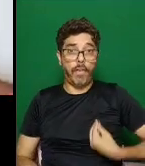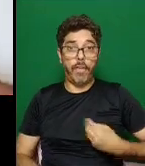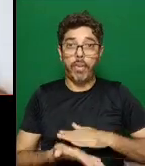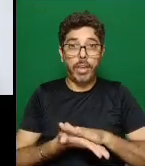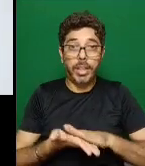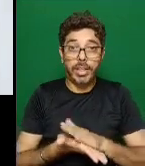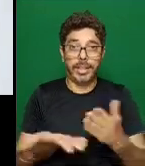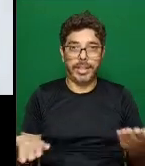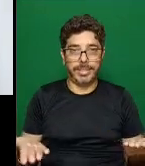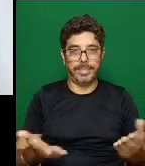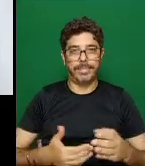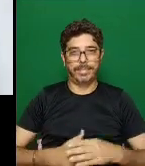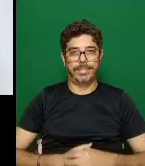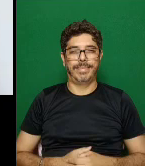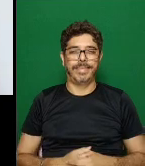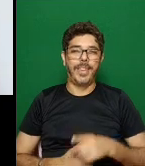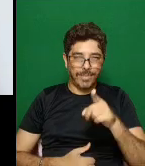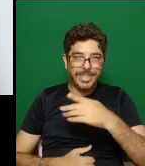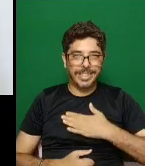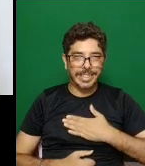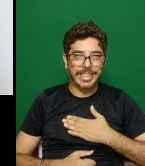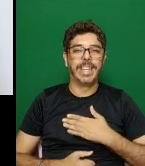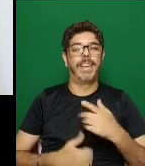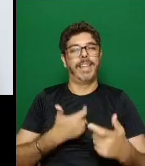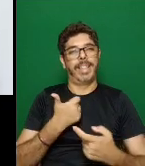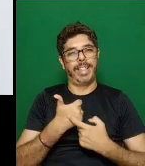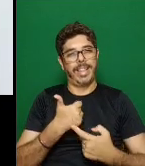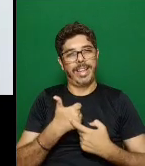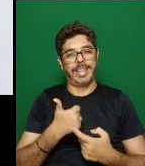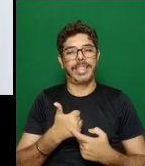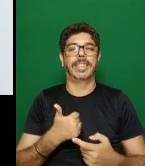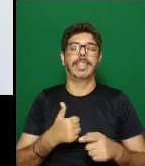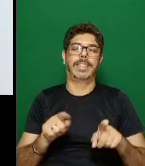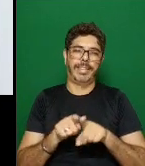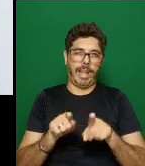contemplar esse fato. Se você gostou desse vídeo, dê um like e não